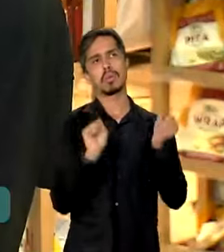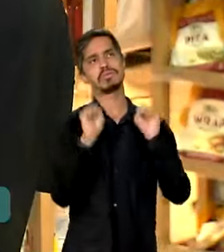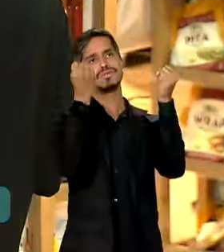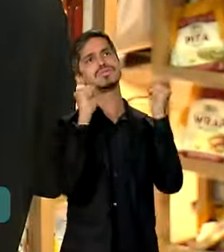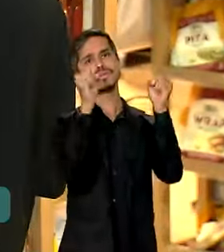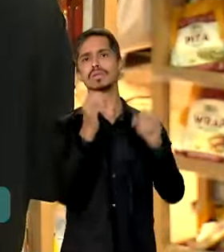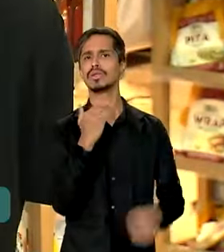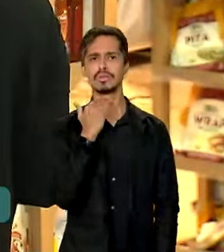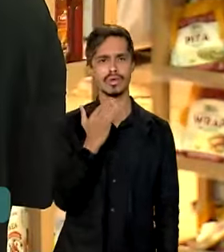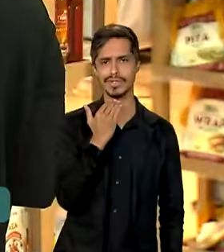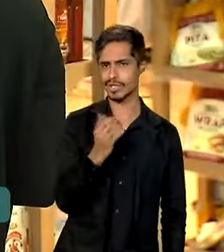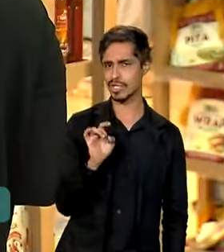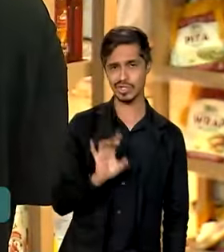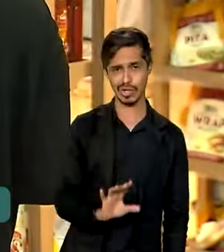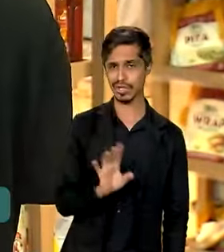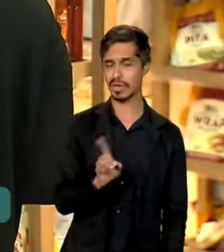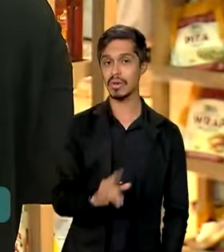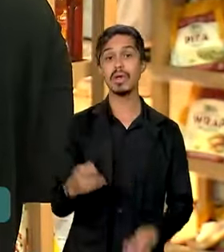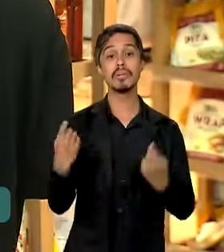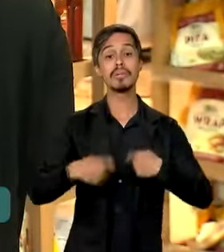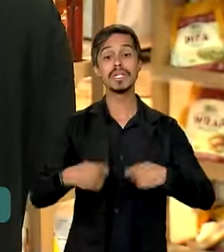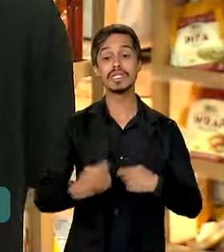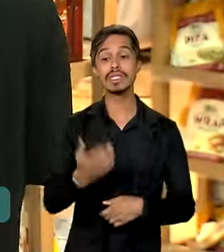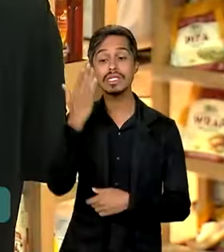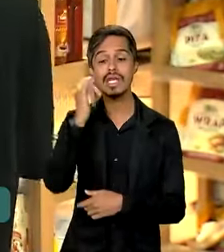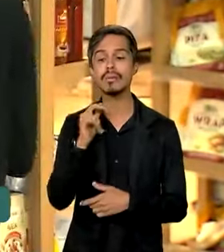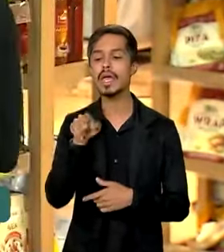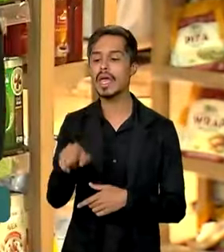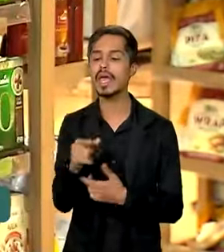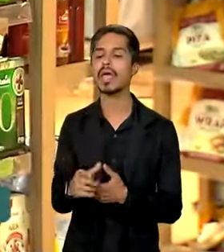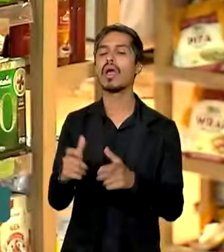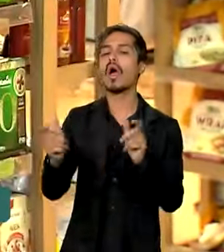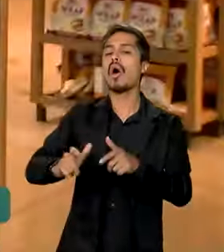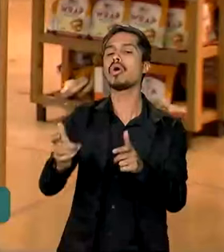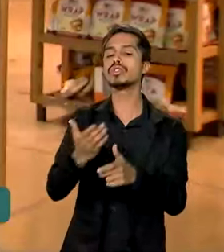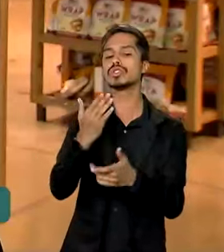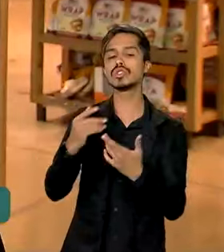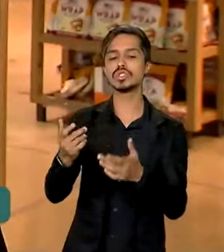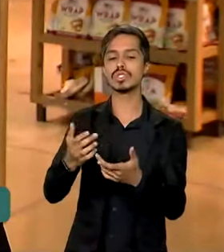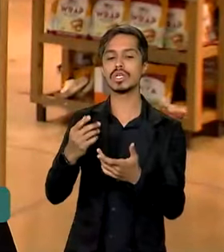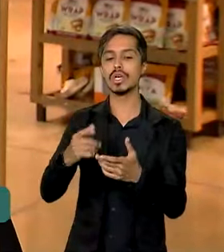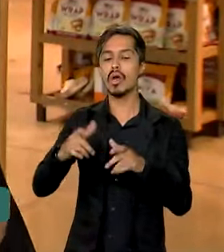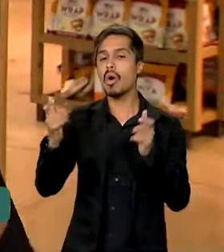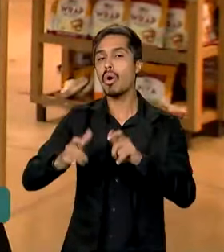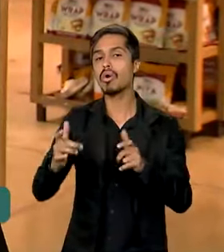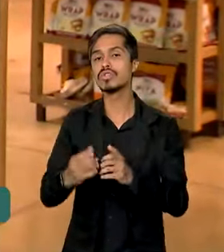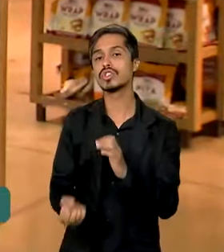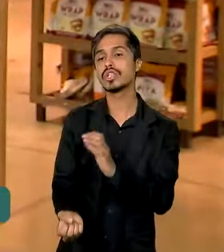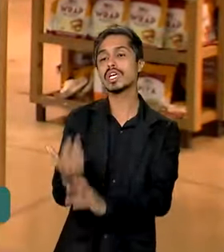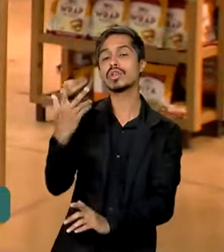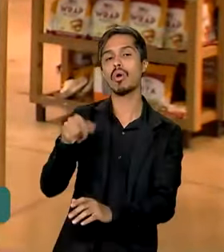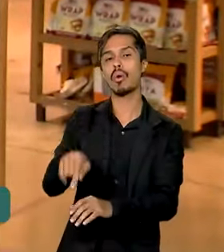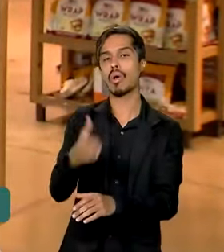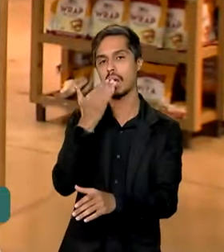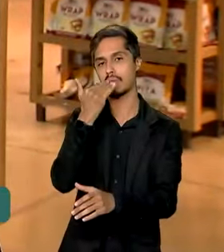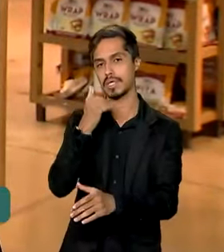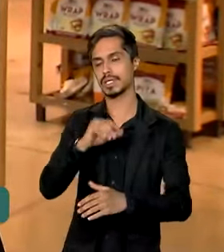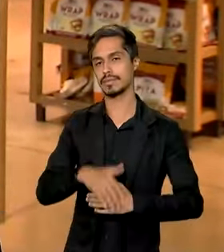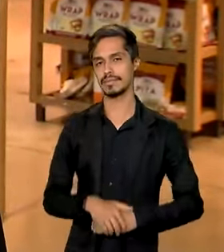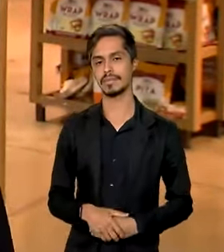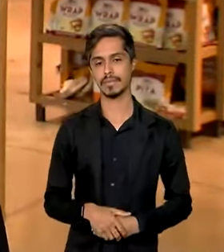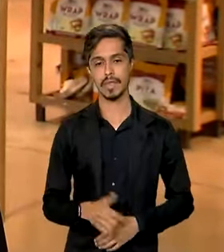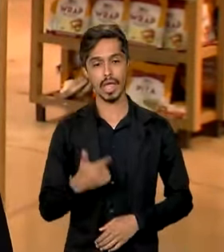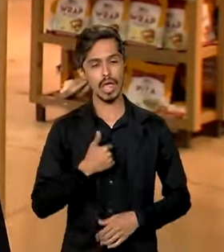saudável. É preciso saber de onde vêm os alimentos que ela consome. Comecei a andar com gente